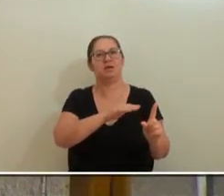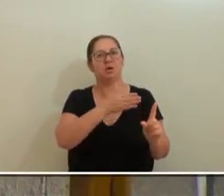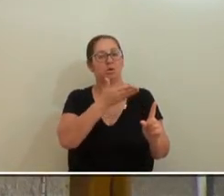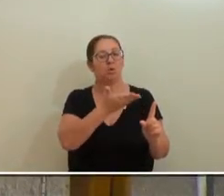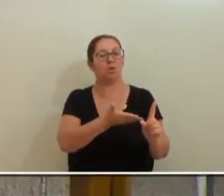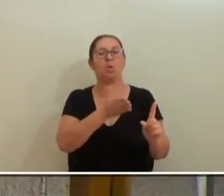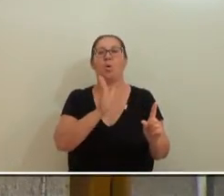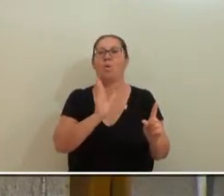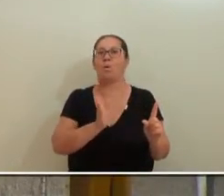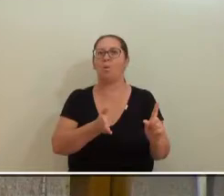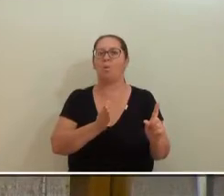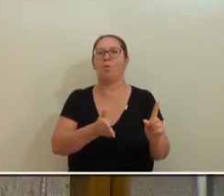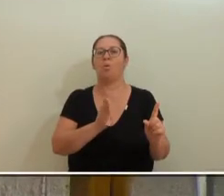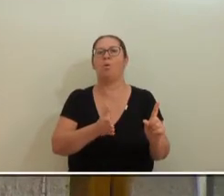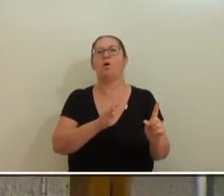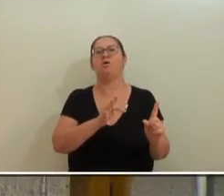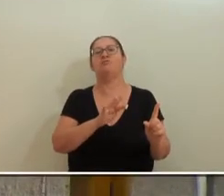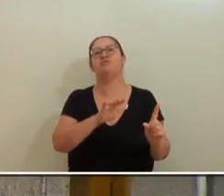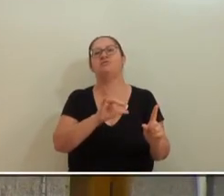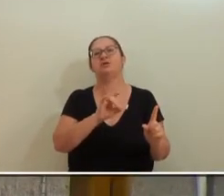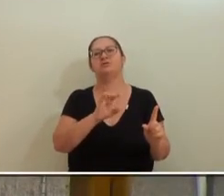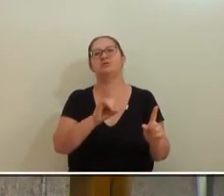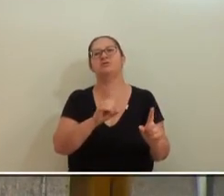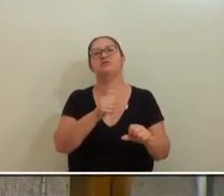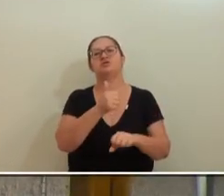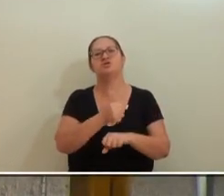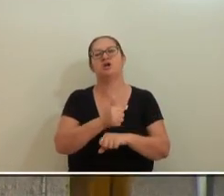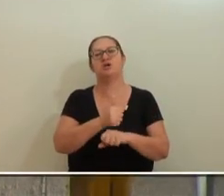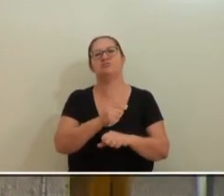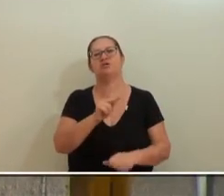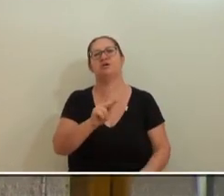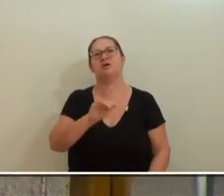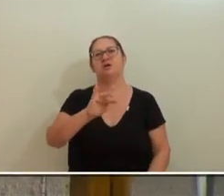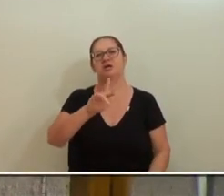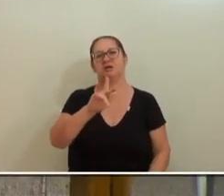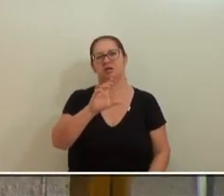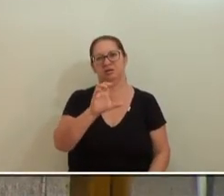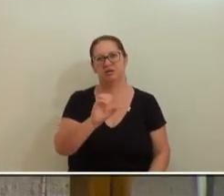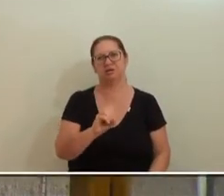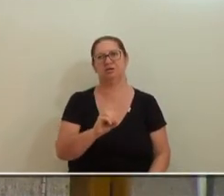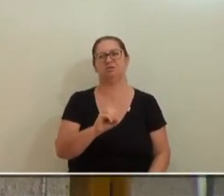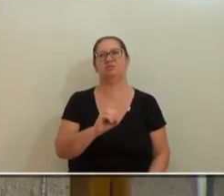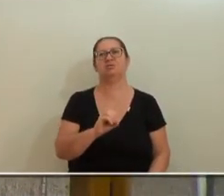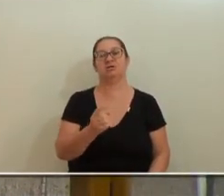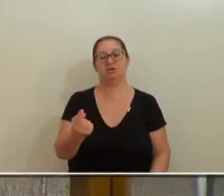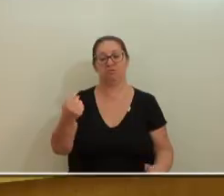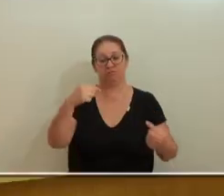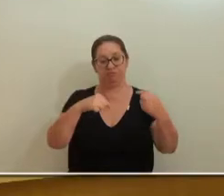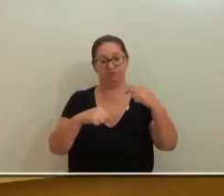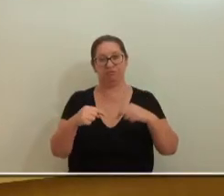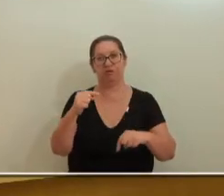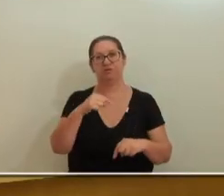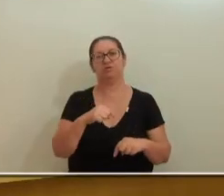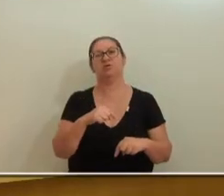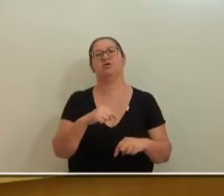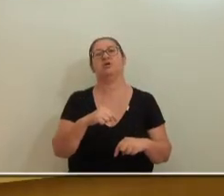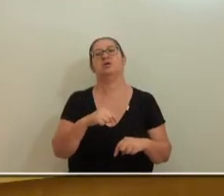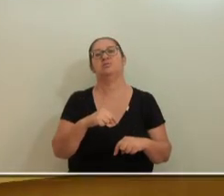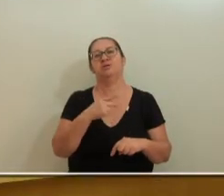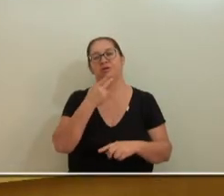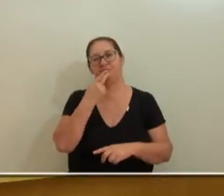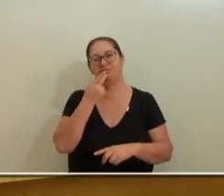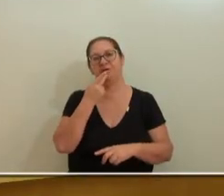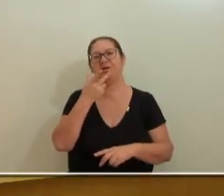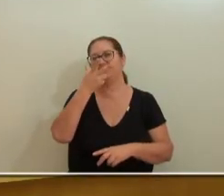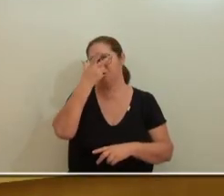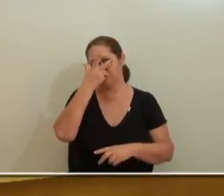hoje, Francisco Xavier, chefe Kiko, o qual estou vindo aqui hoje transmitir essa mensagem do